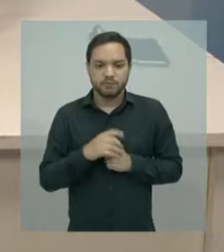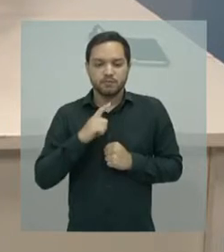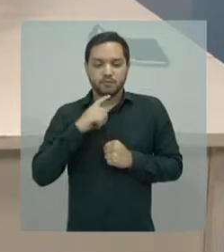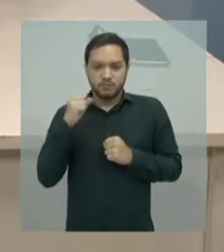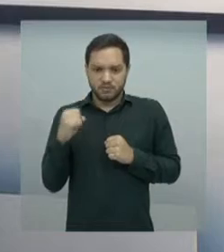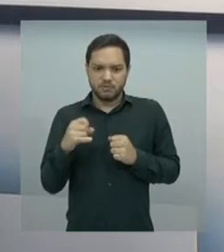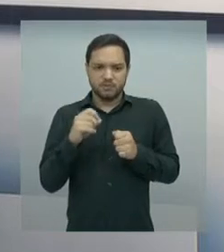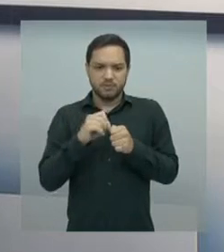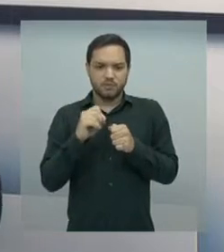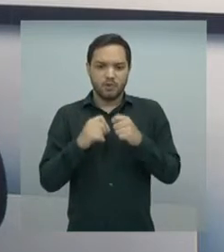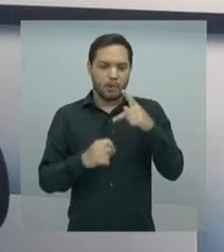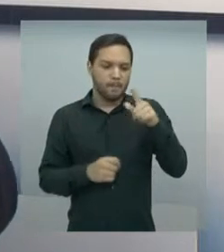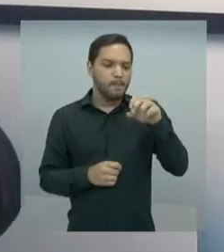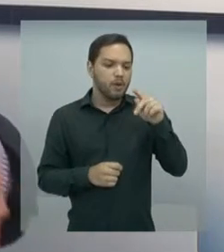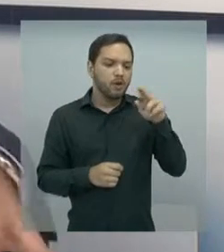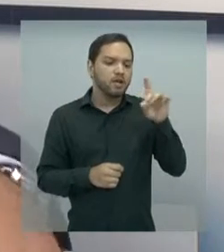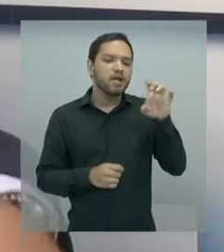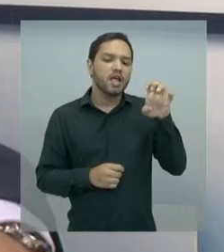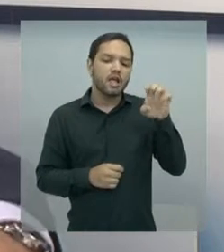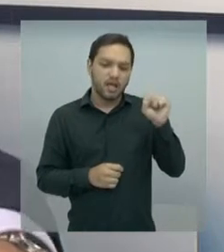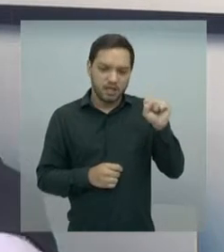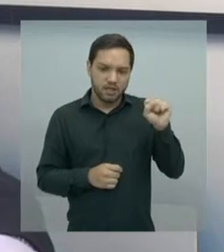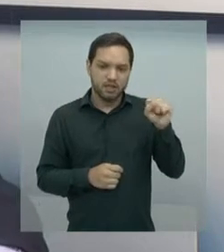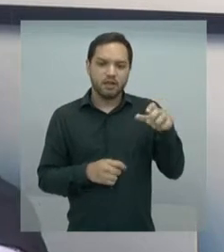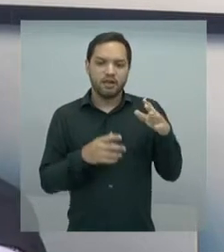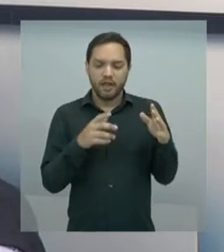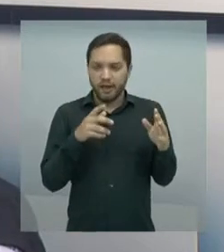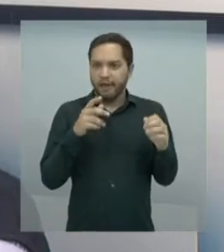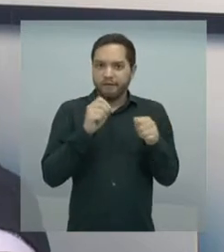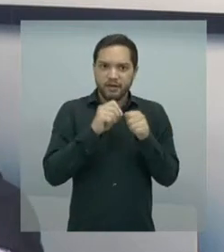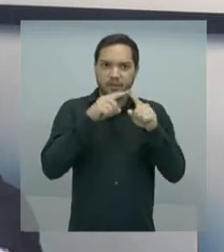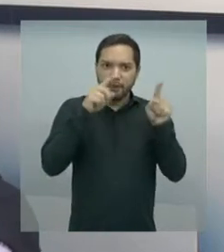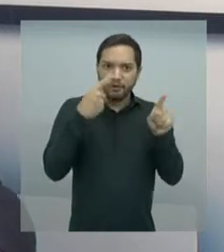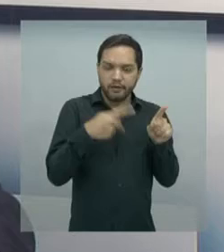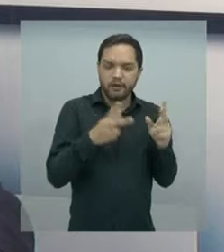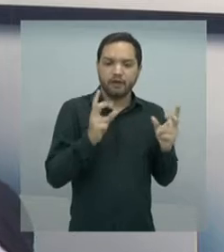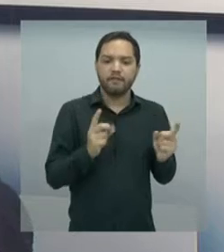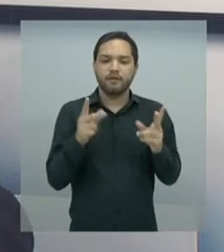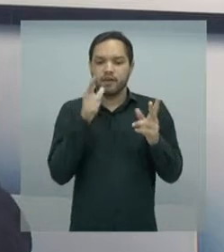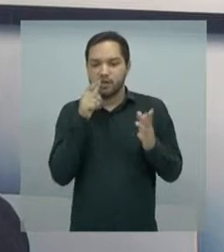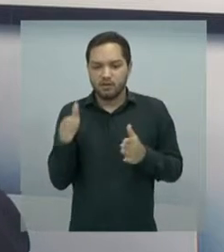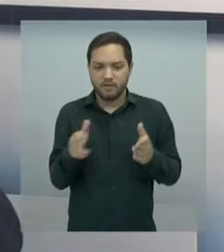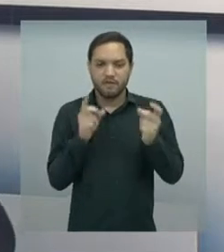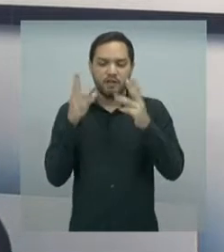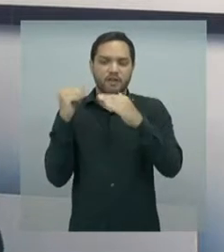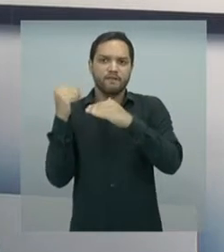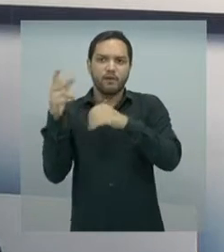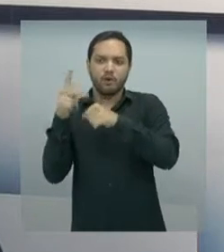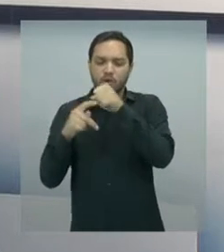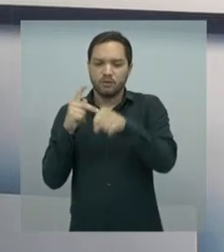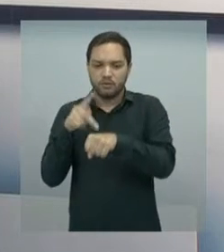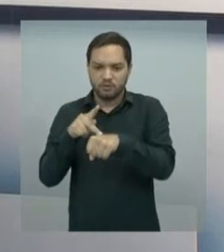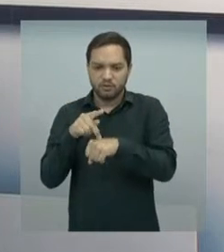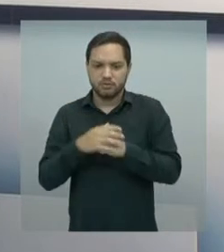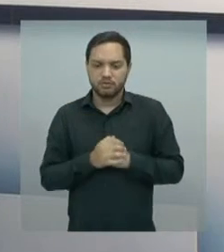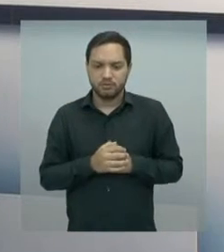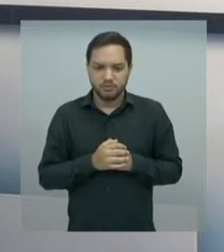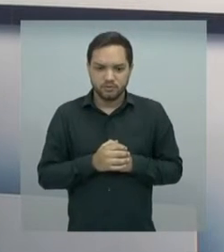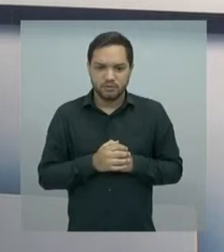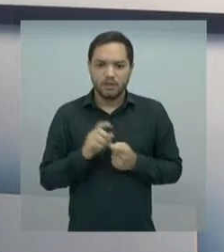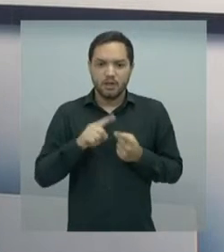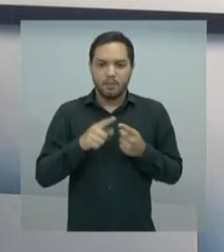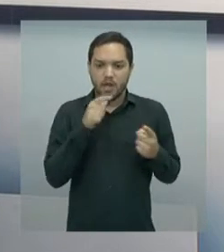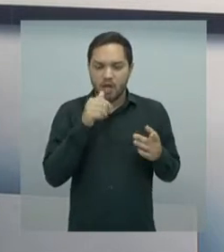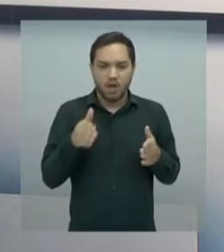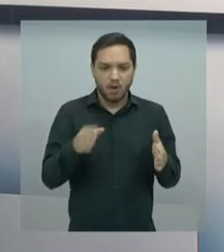aí o Paulo Guedes, vão vender os rios, as bacias hidrográficas desse país, vai ser e as principais. É